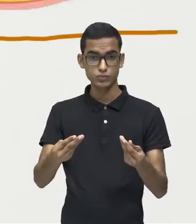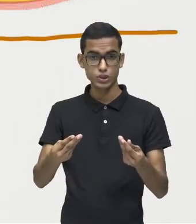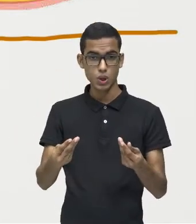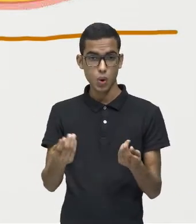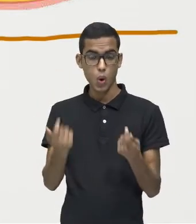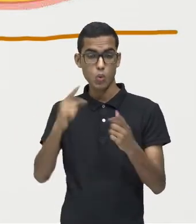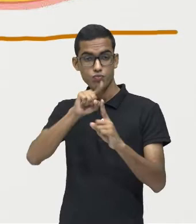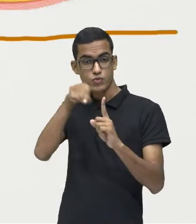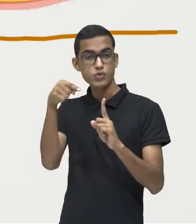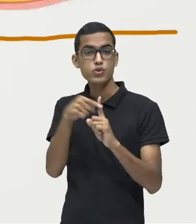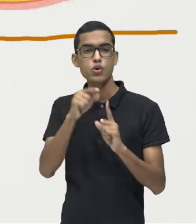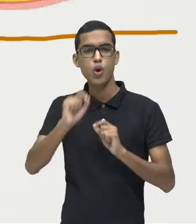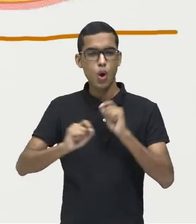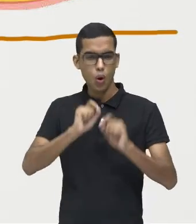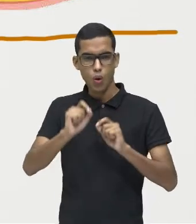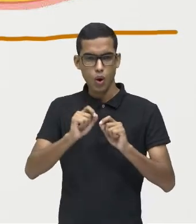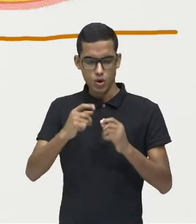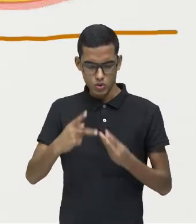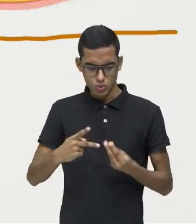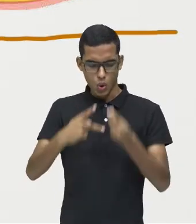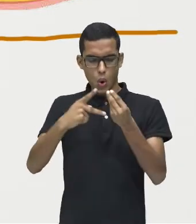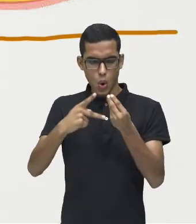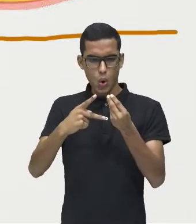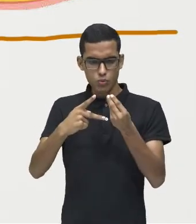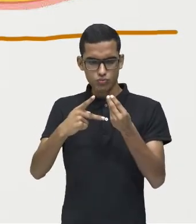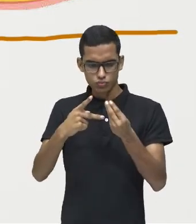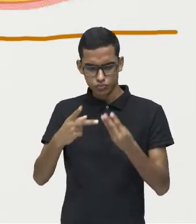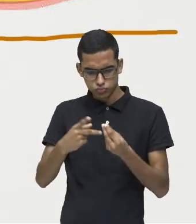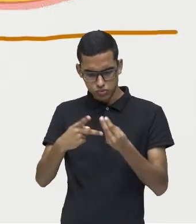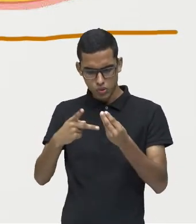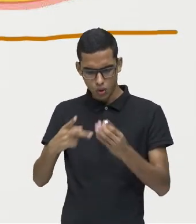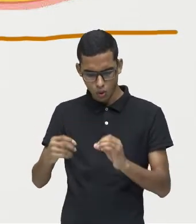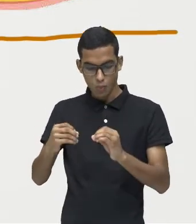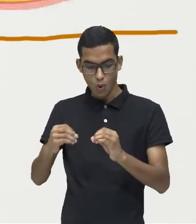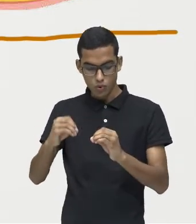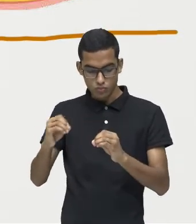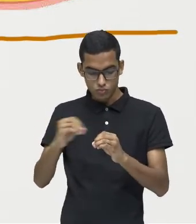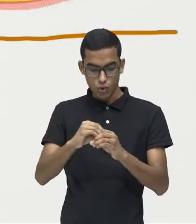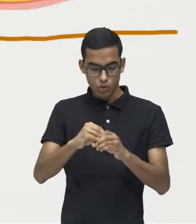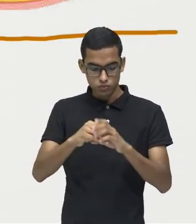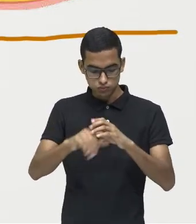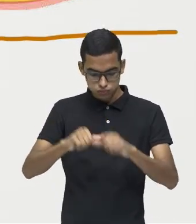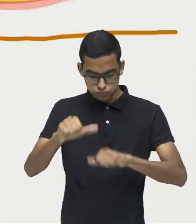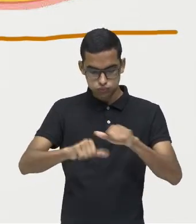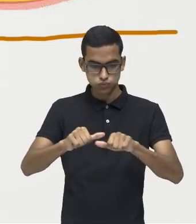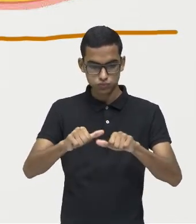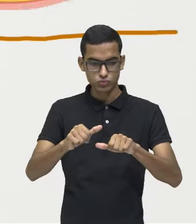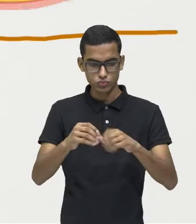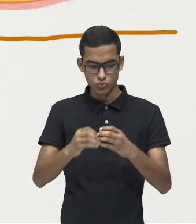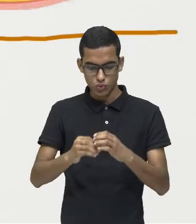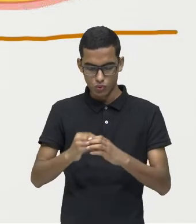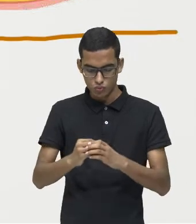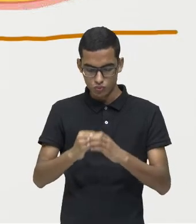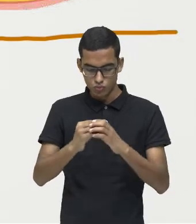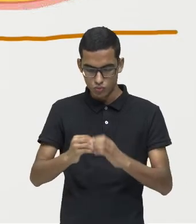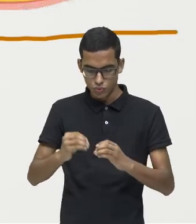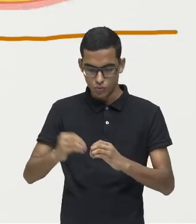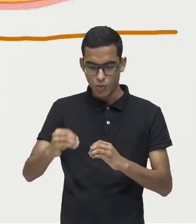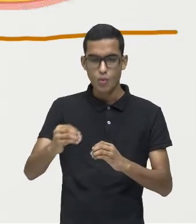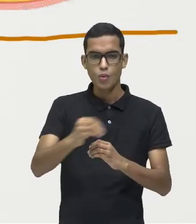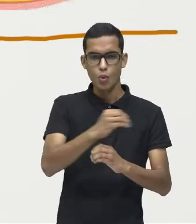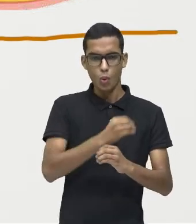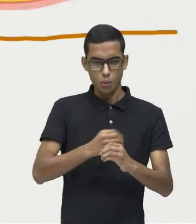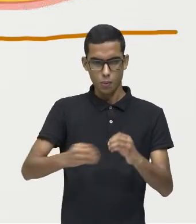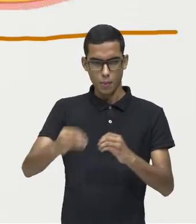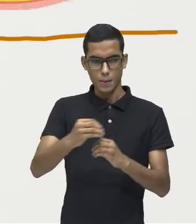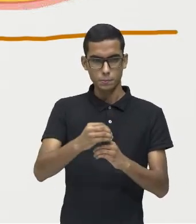proteínas em partículas mais simples, em peptídeos. Porque aí o que ela consegue? No caso, o objetivo da